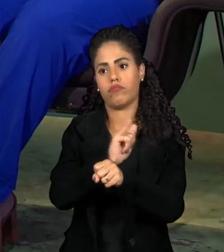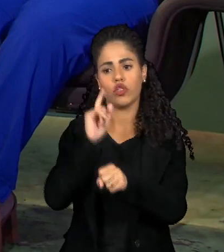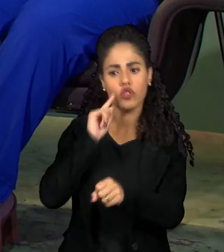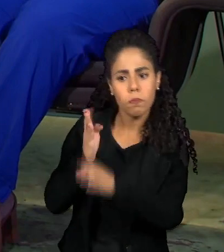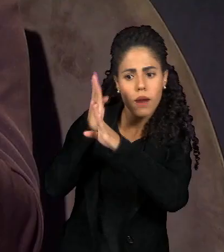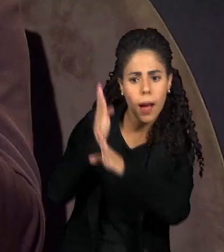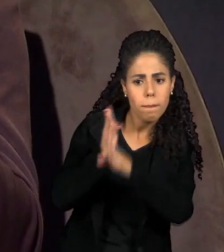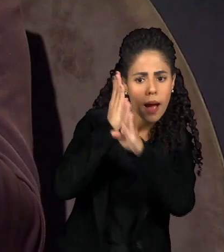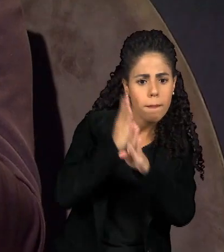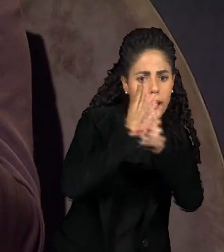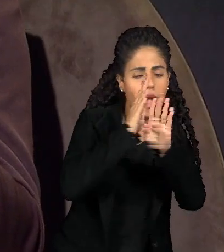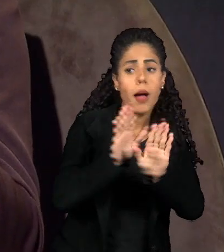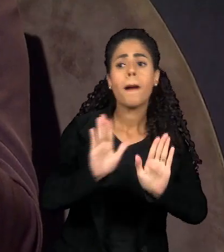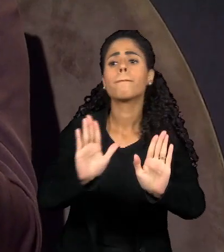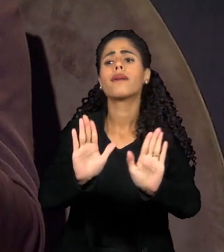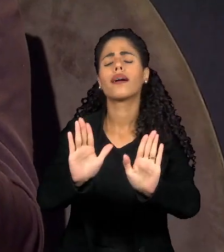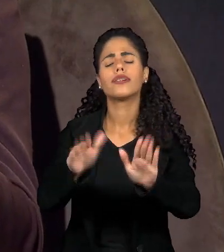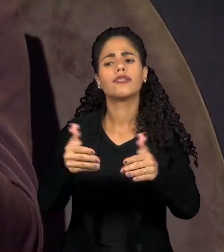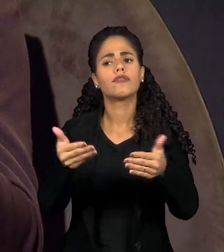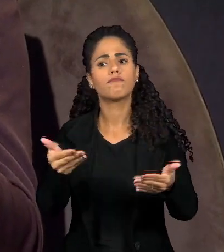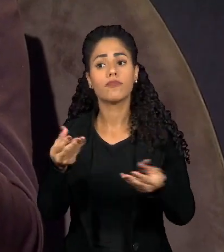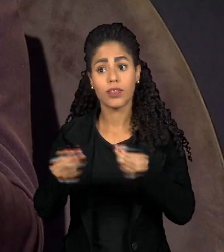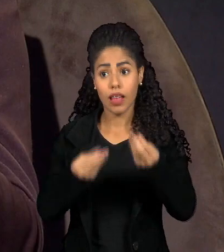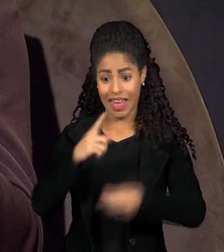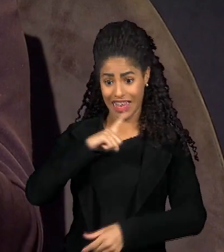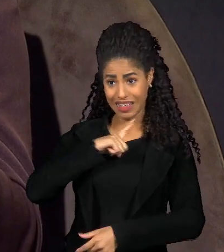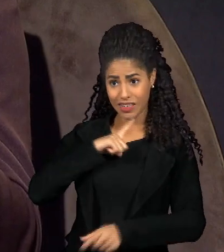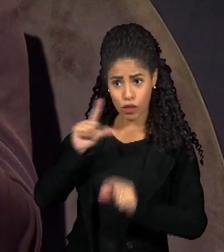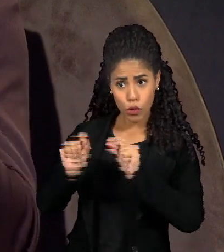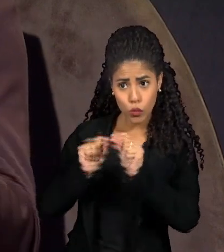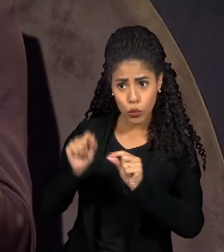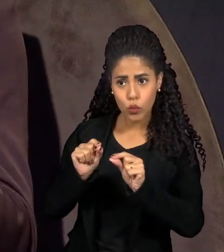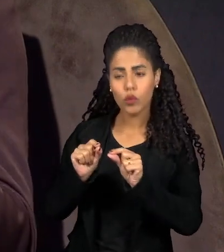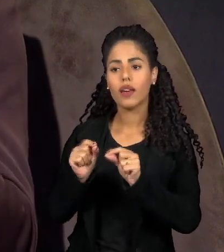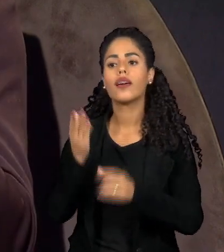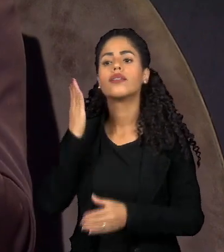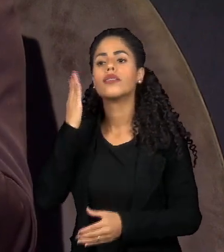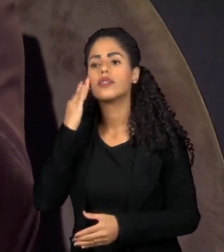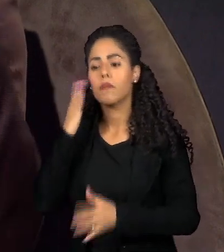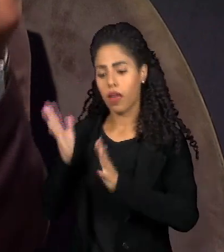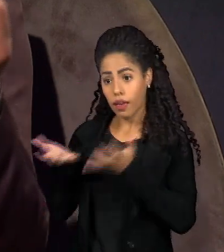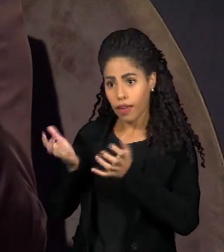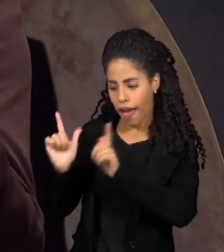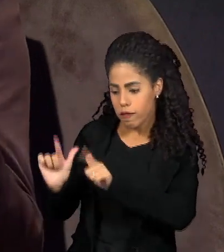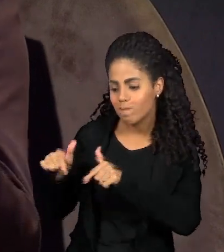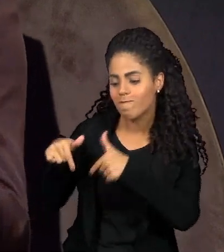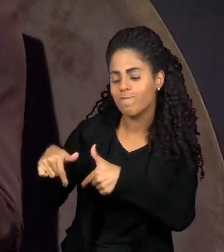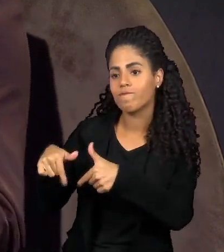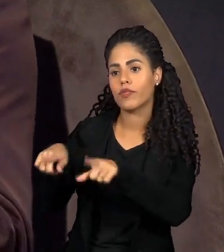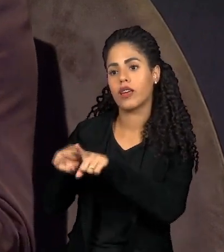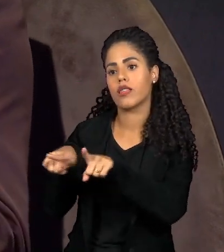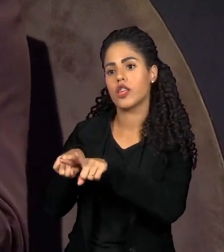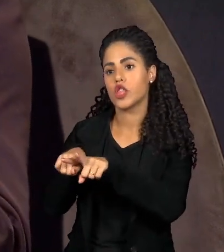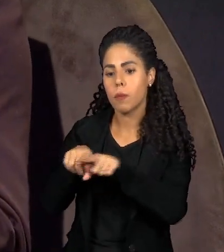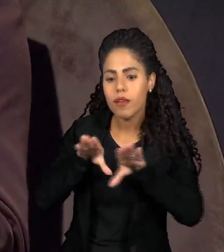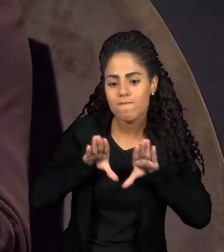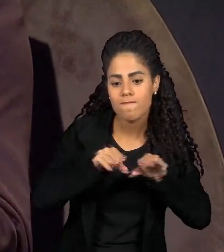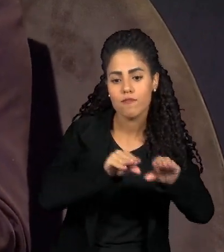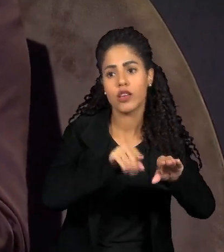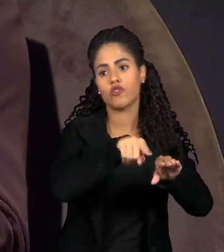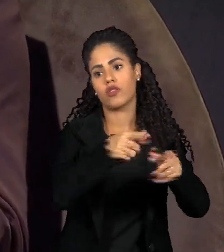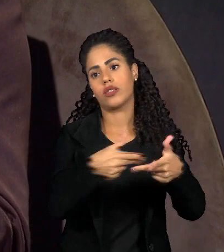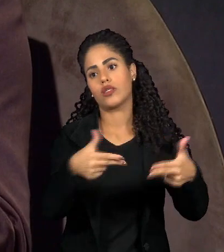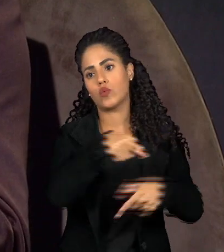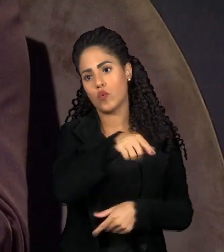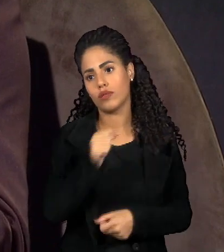identificar. Mas aí existe a querer desses políticos, dessas instituições, mexer dentro dessa máquina